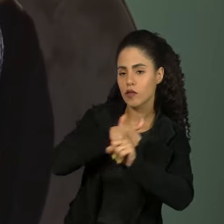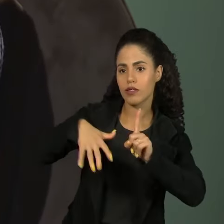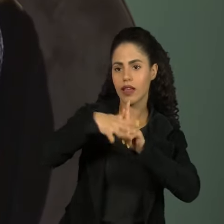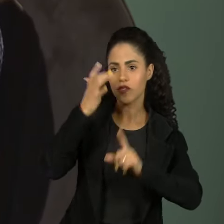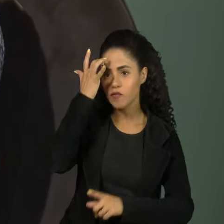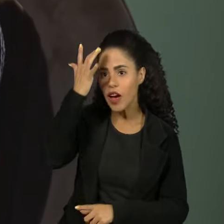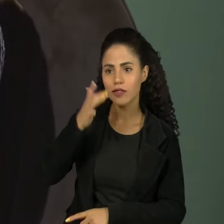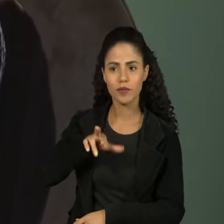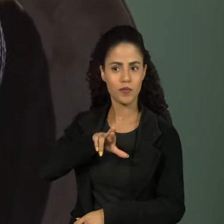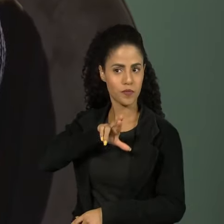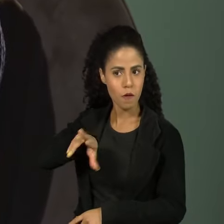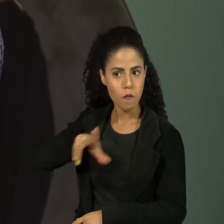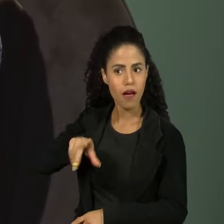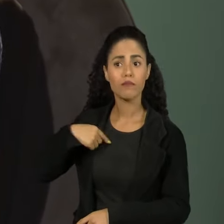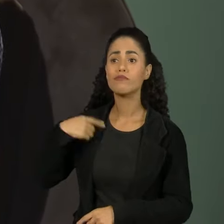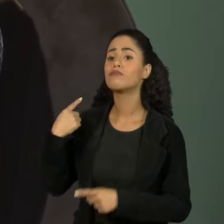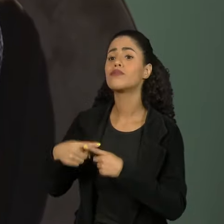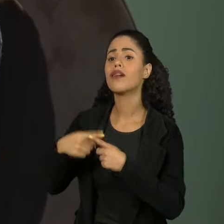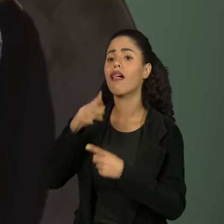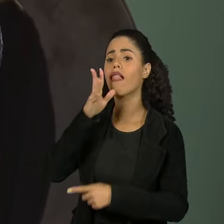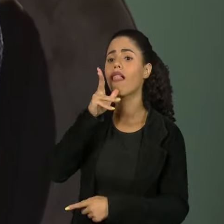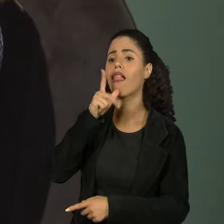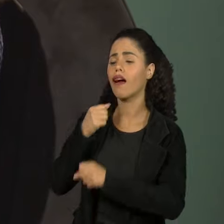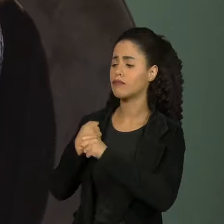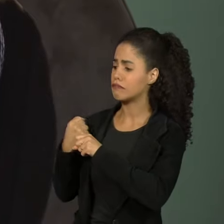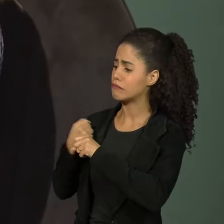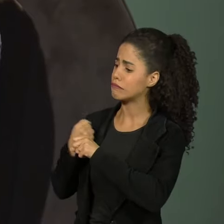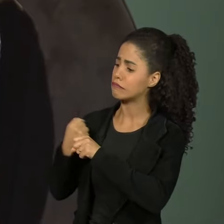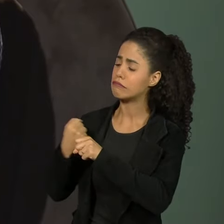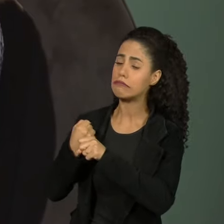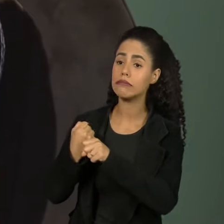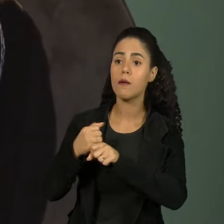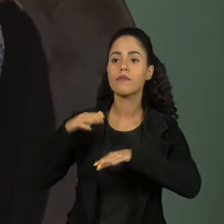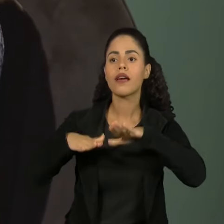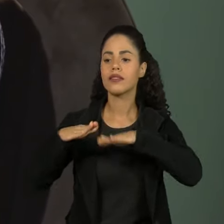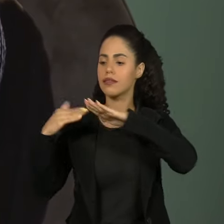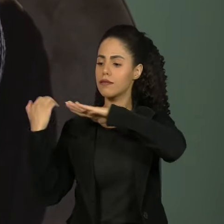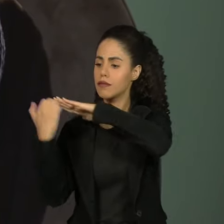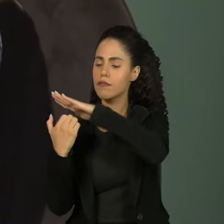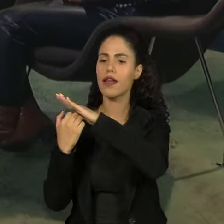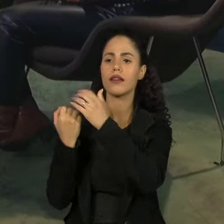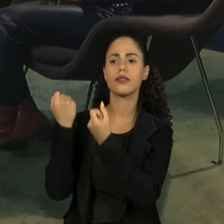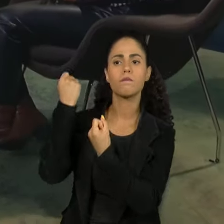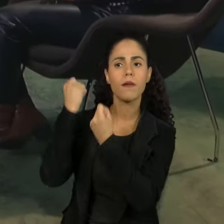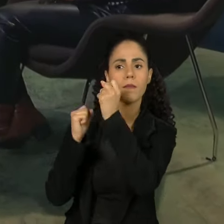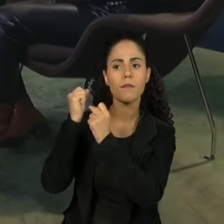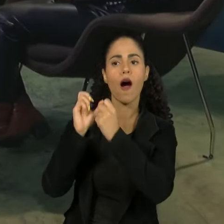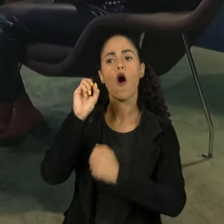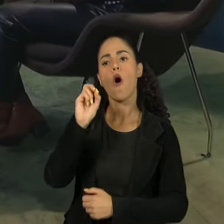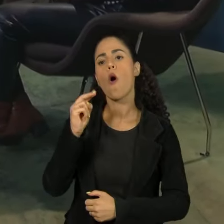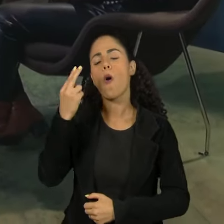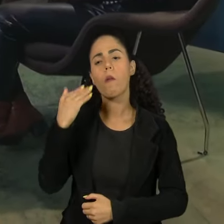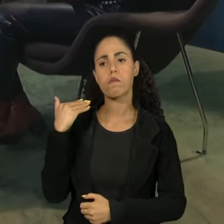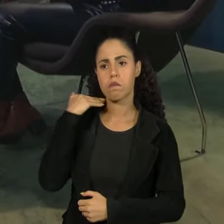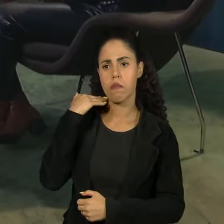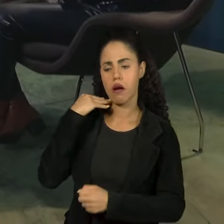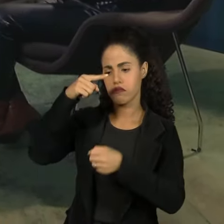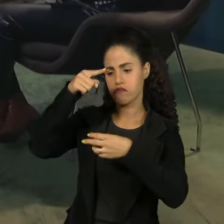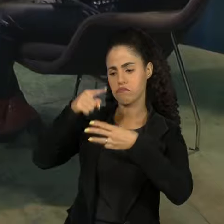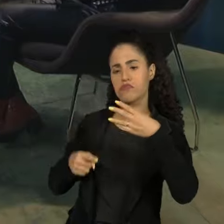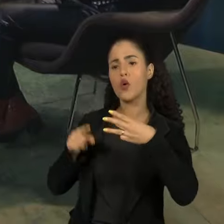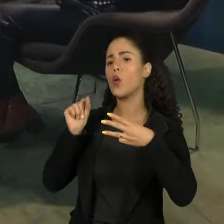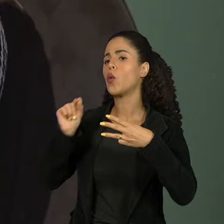fácil, porque demora anos. Sim. Às vezes as empresas, as indústrias, até os bancos acham que